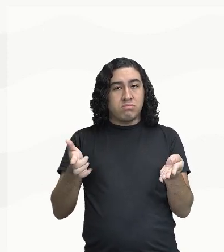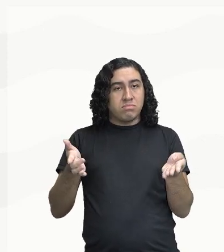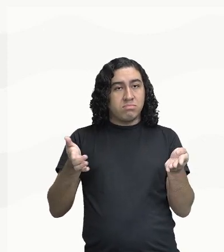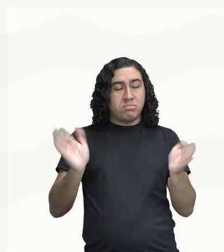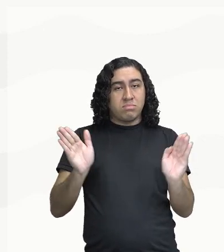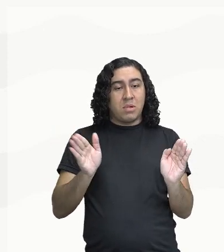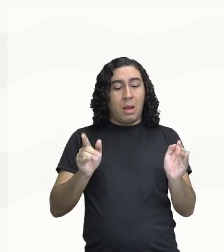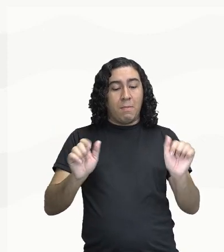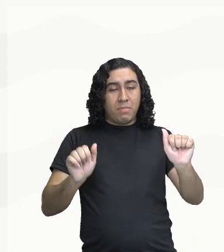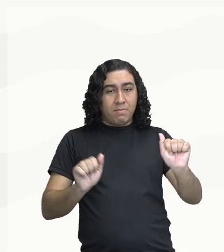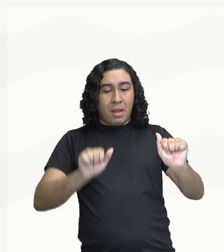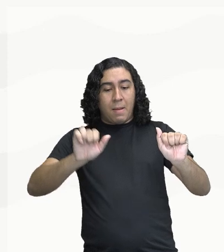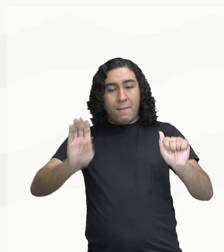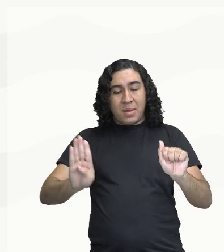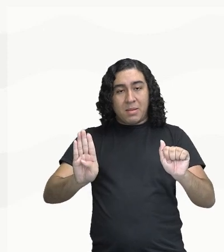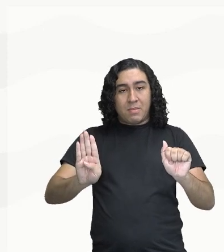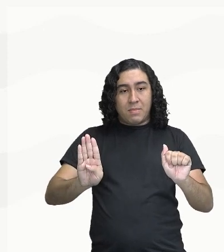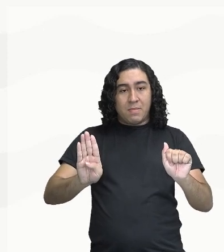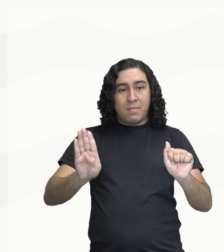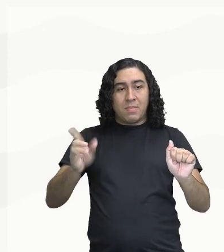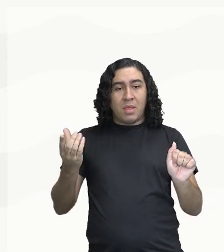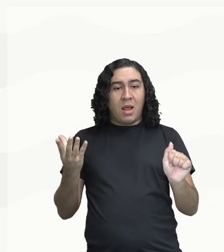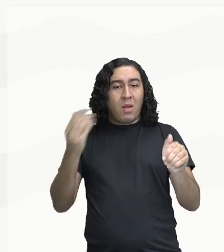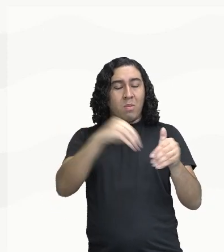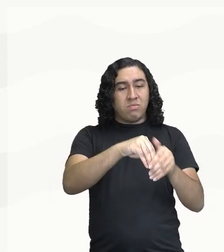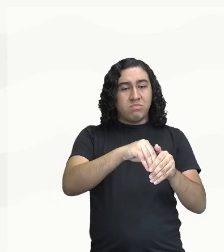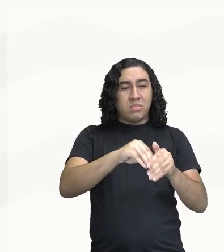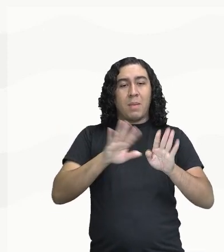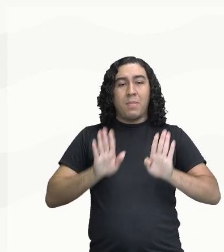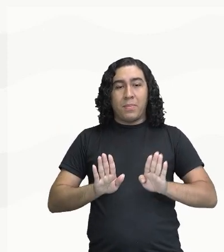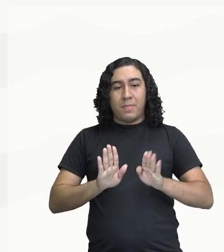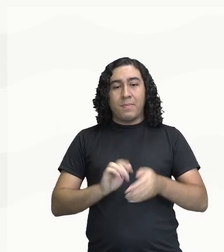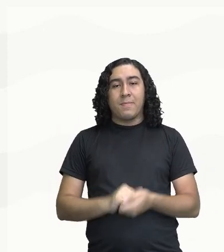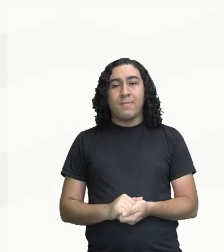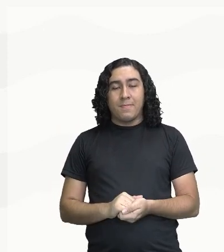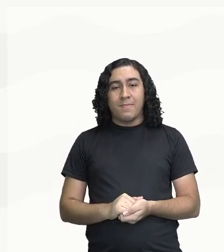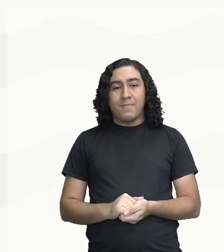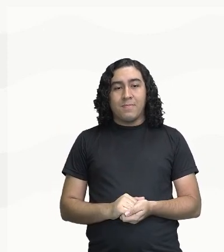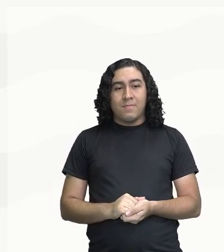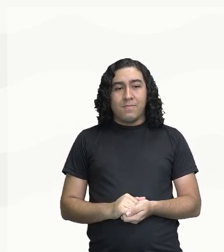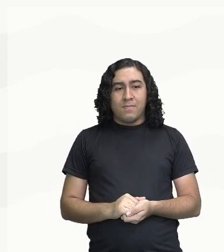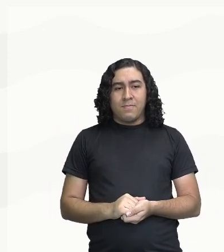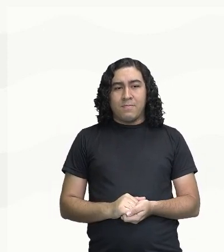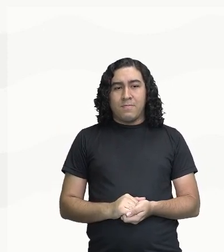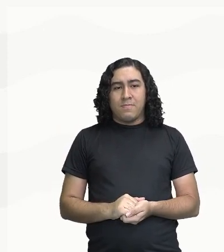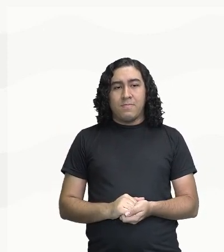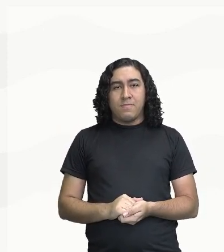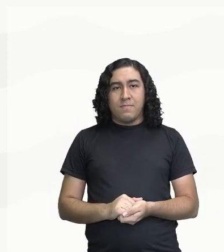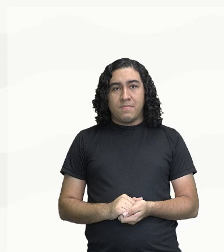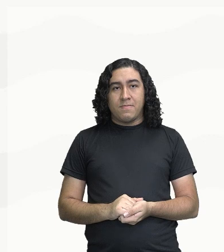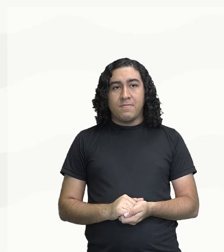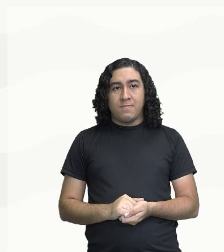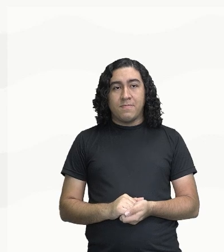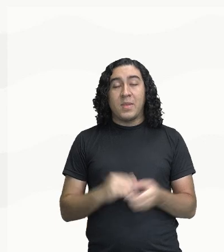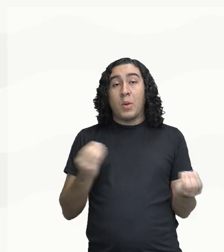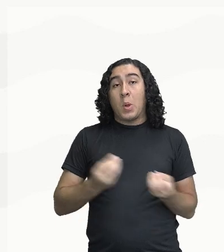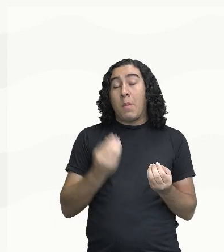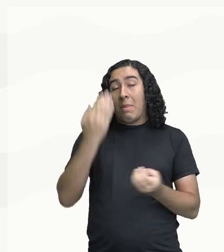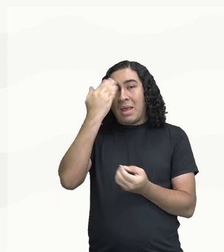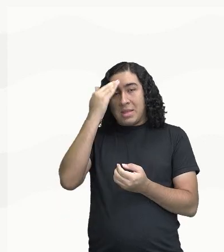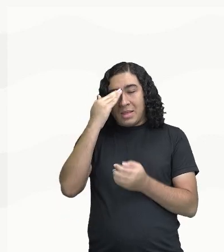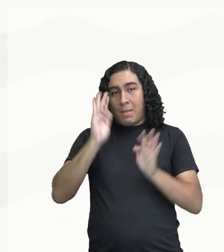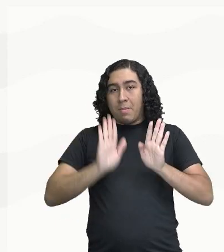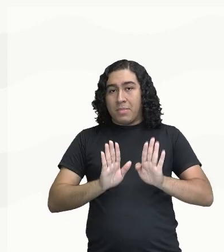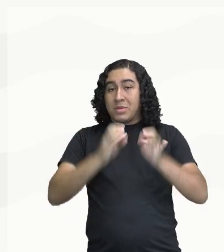que inclui A e não inclui B. Isto é, então olha só, como que a gente vai entender isso, professora? Vamos